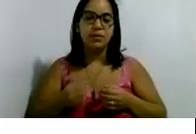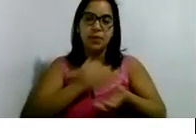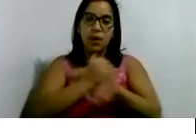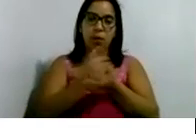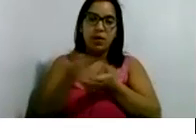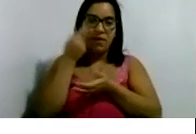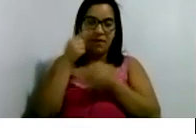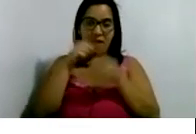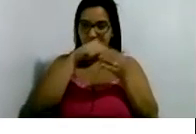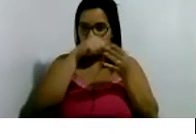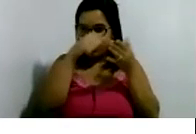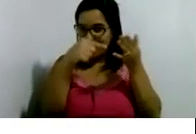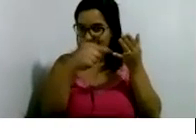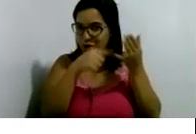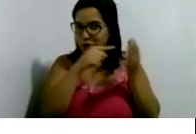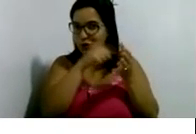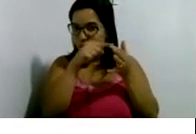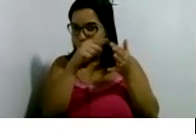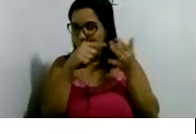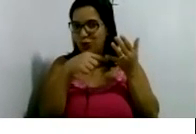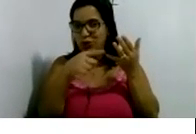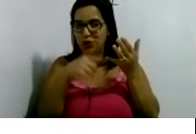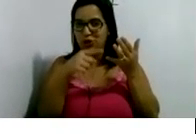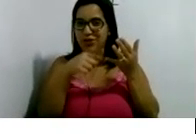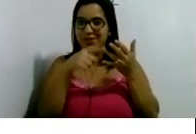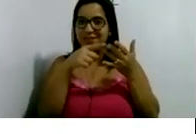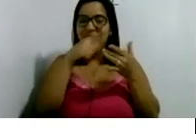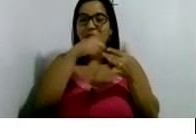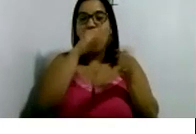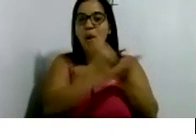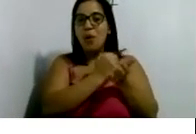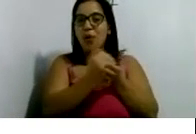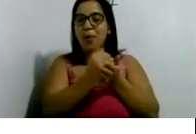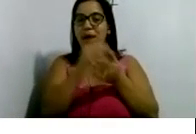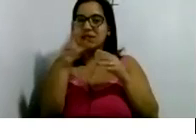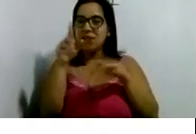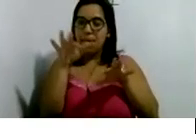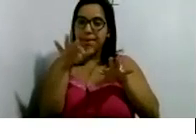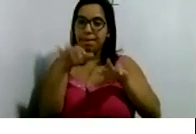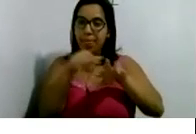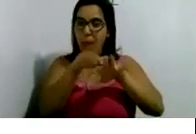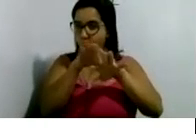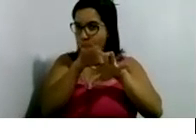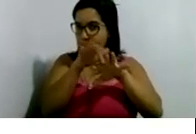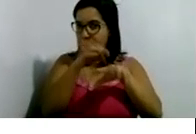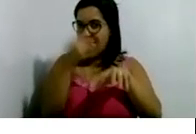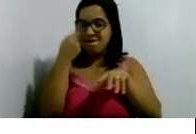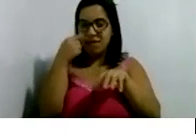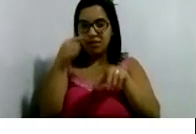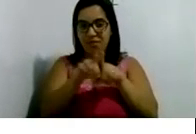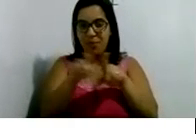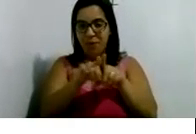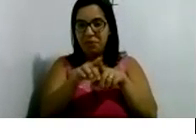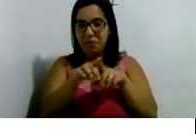os primórdios dos dedos. Aqui a gente já começa a ver a formação da placa do pé. E aqui a gente já começa a